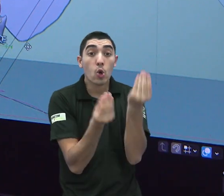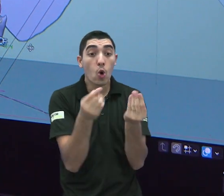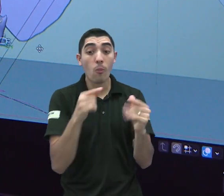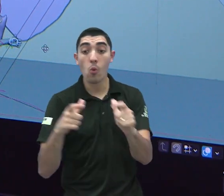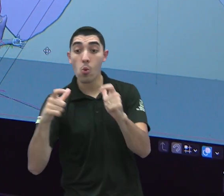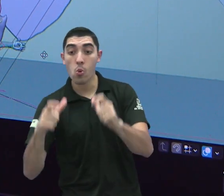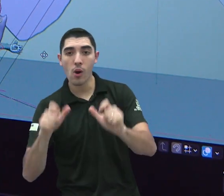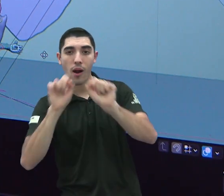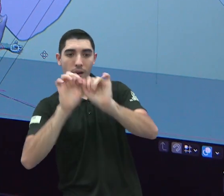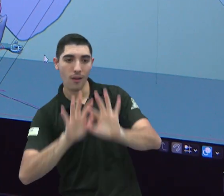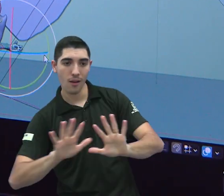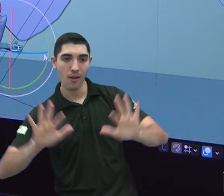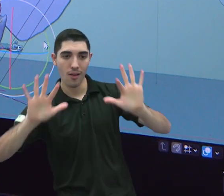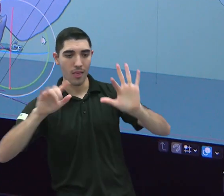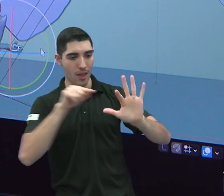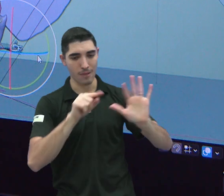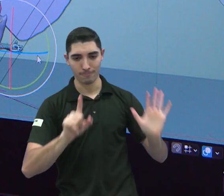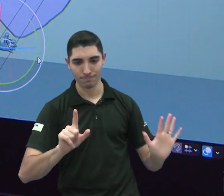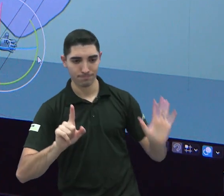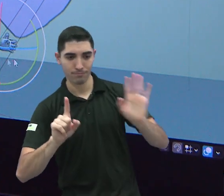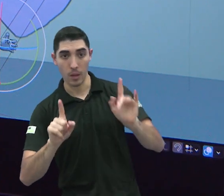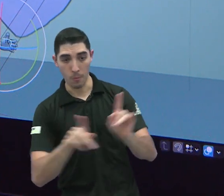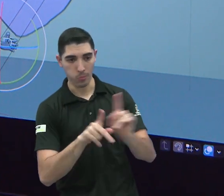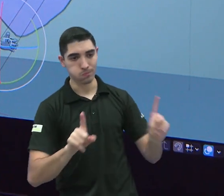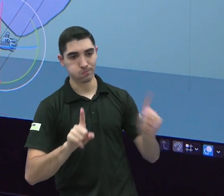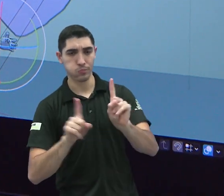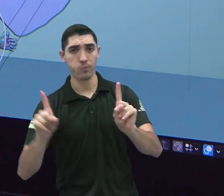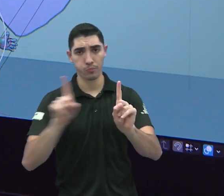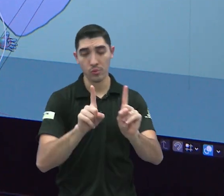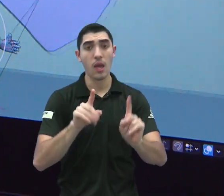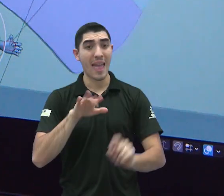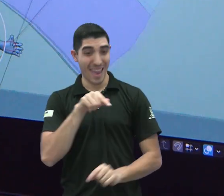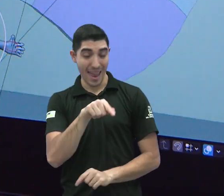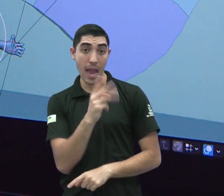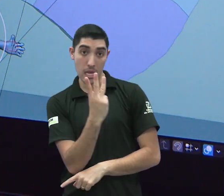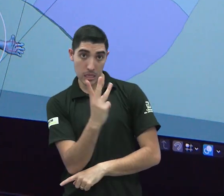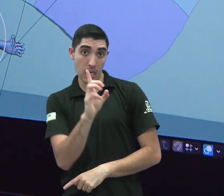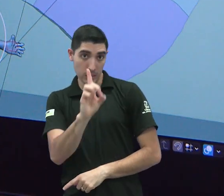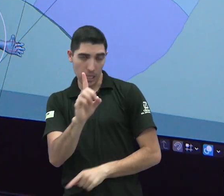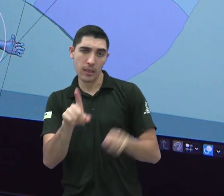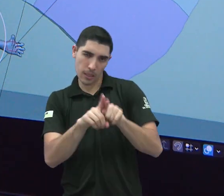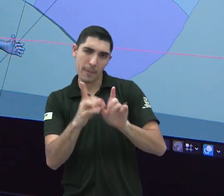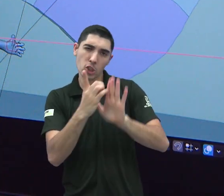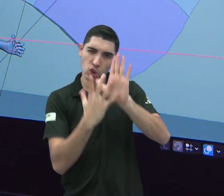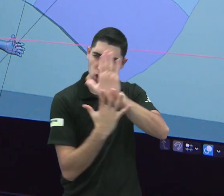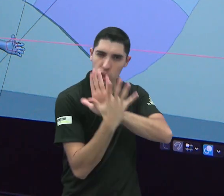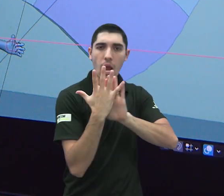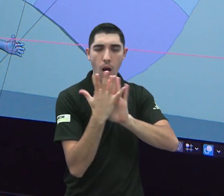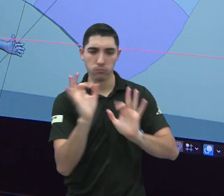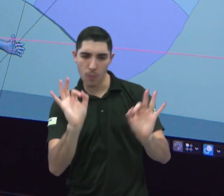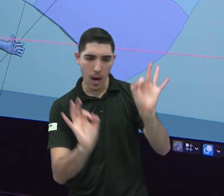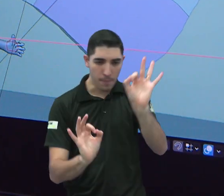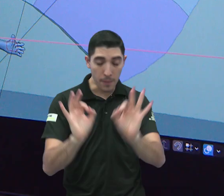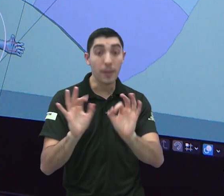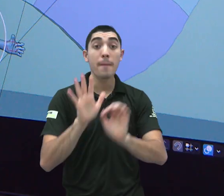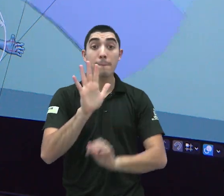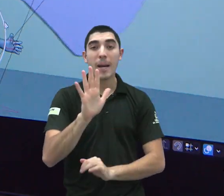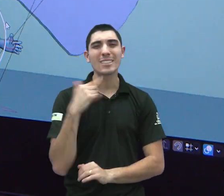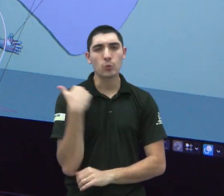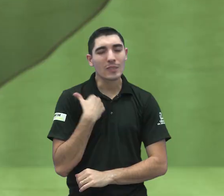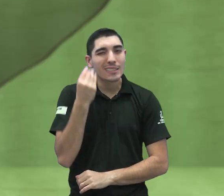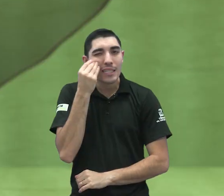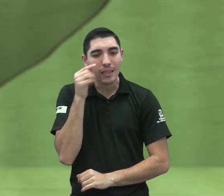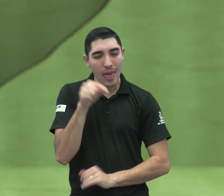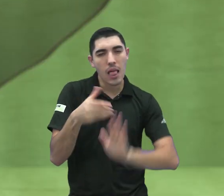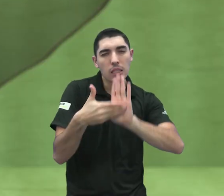nos cenários. Apesar de ser tudo 3D digital, né, a gente tentou trazer uma estética bem orgânica. Ela